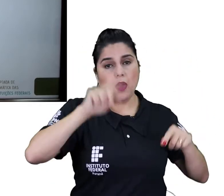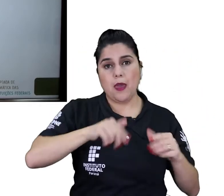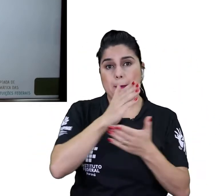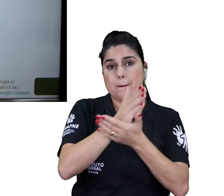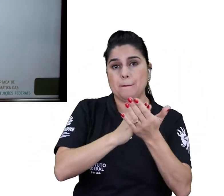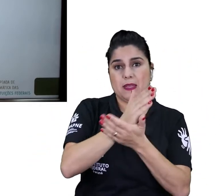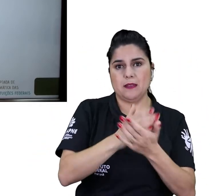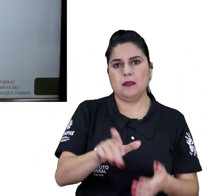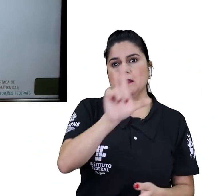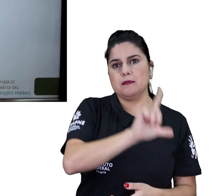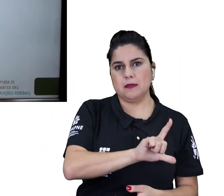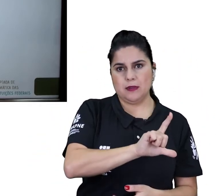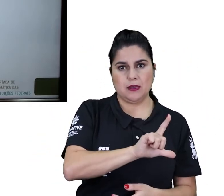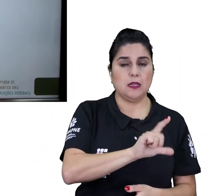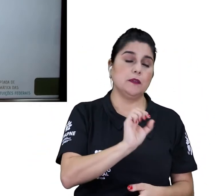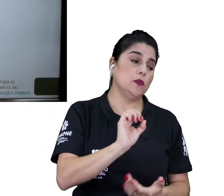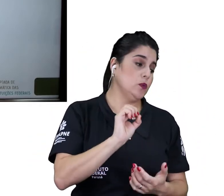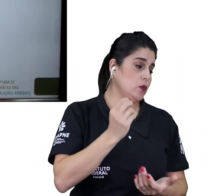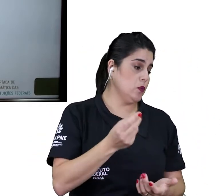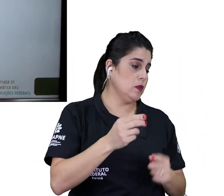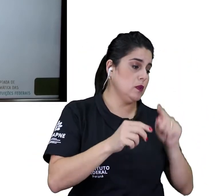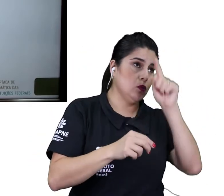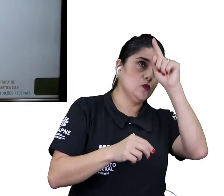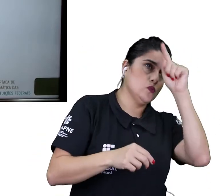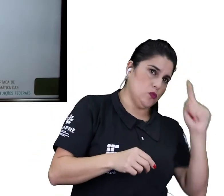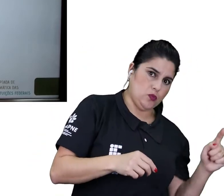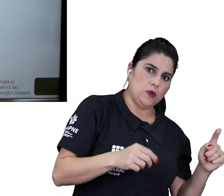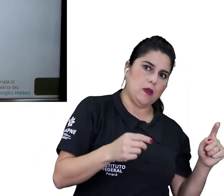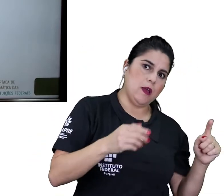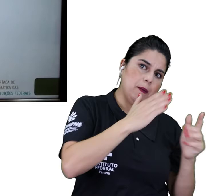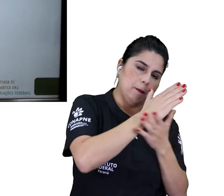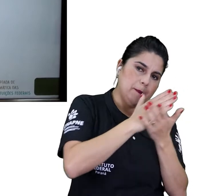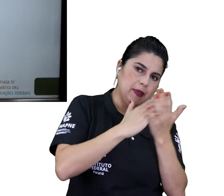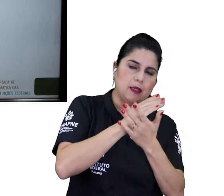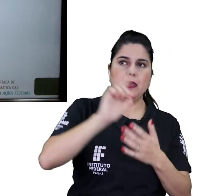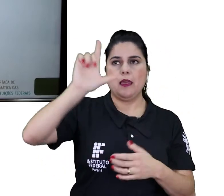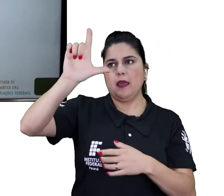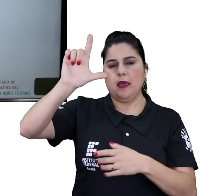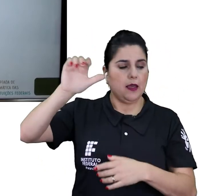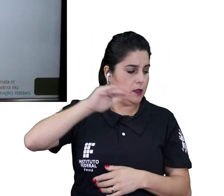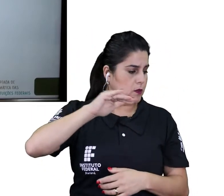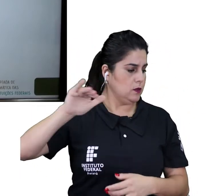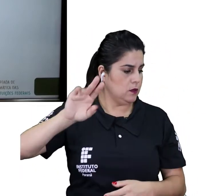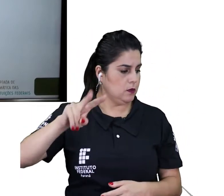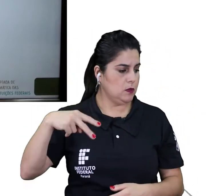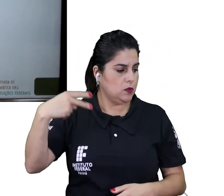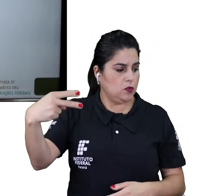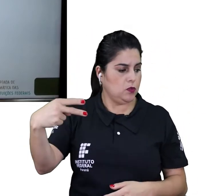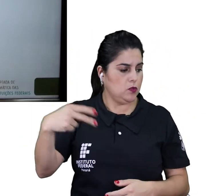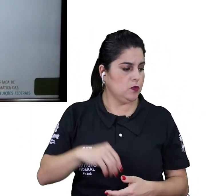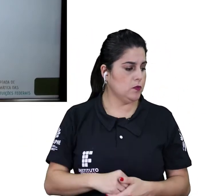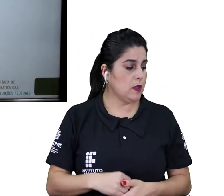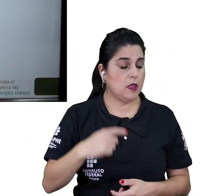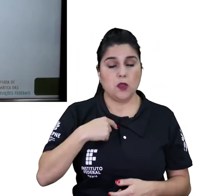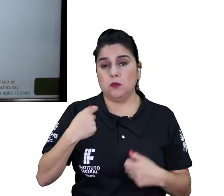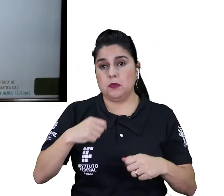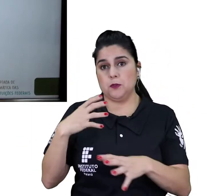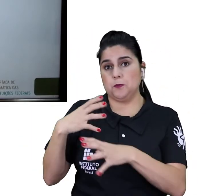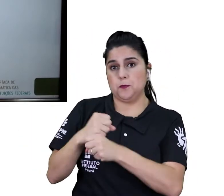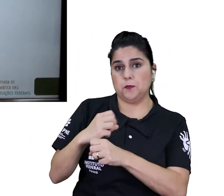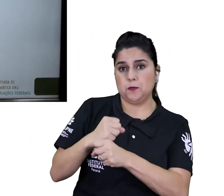é a metade de L, ou seja, L sobre 2. E eu preciso aqui